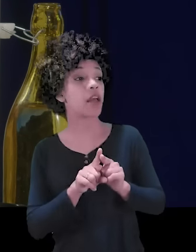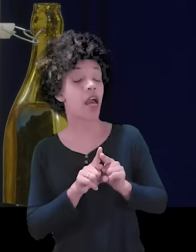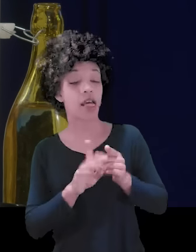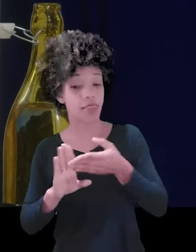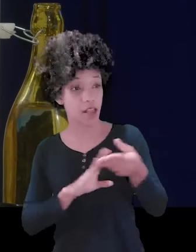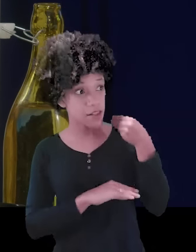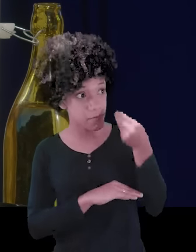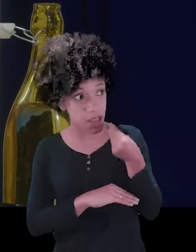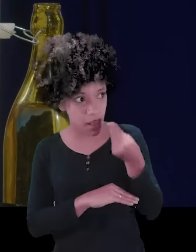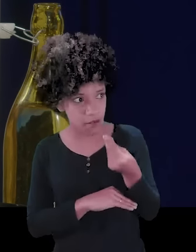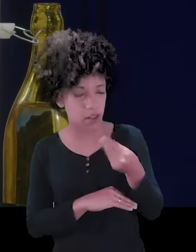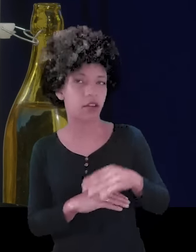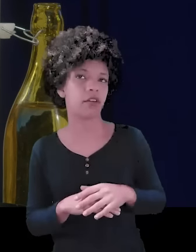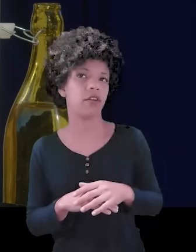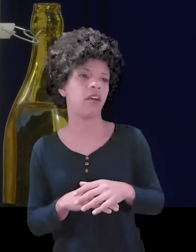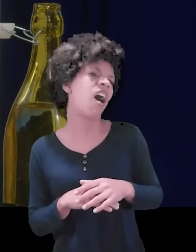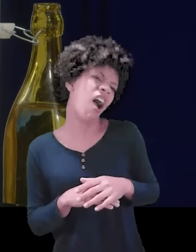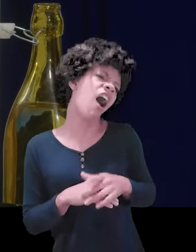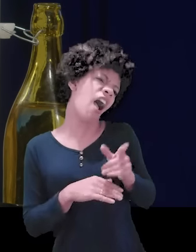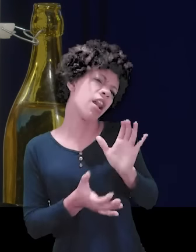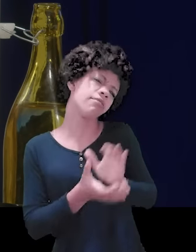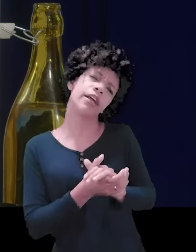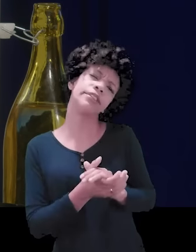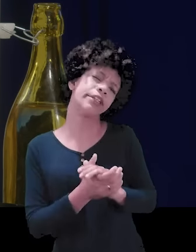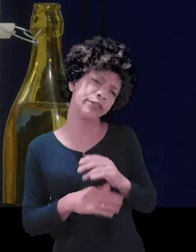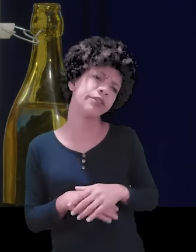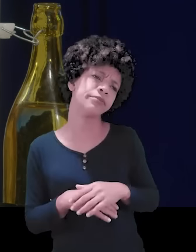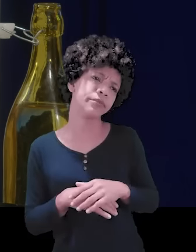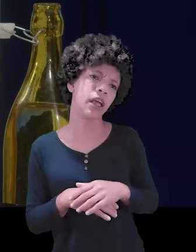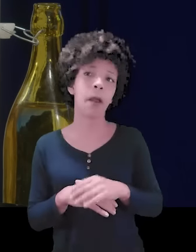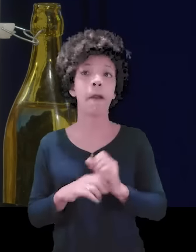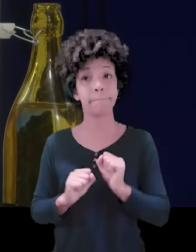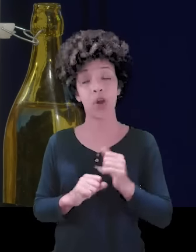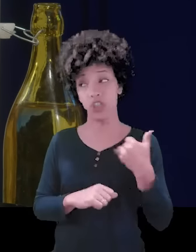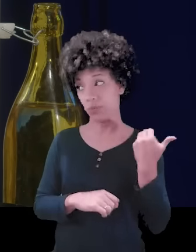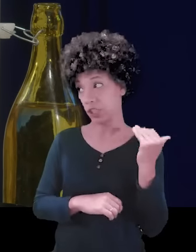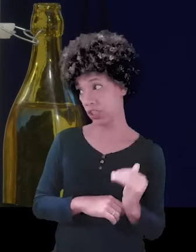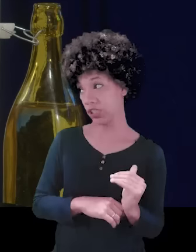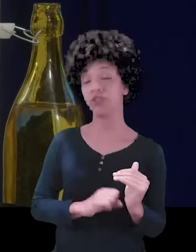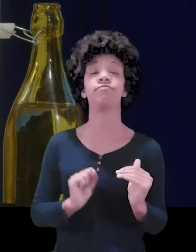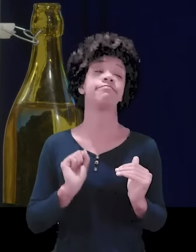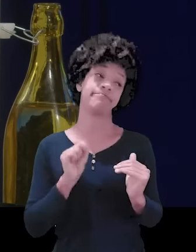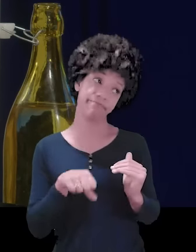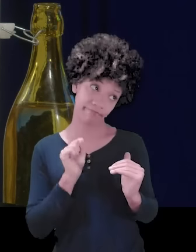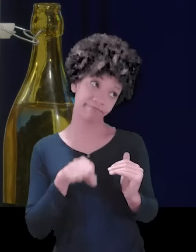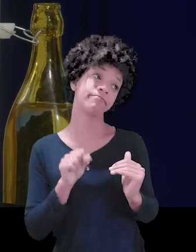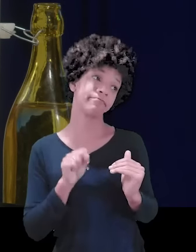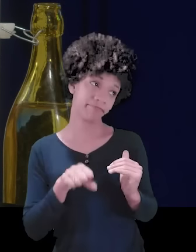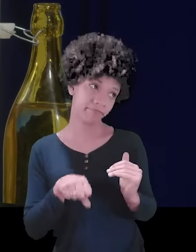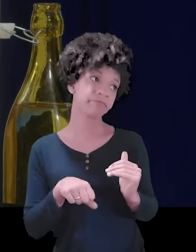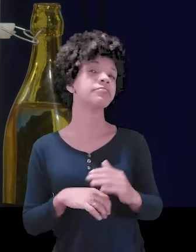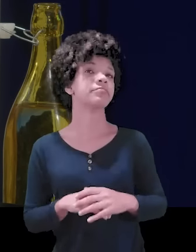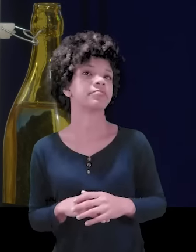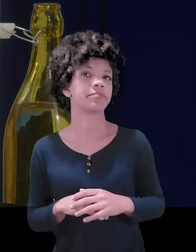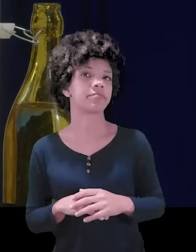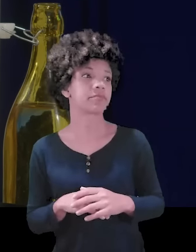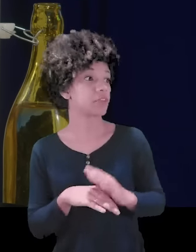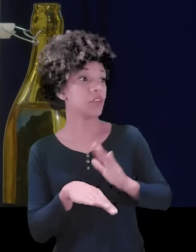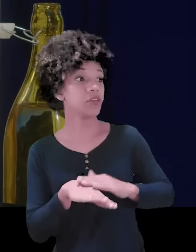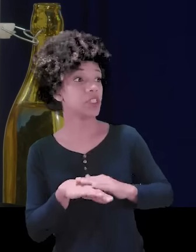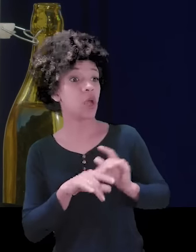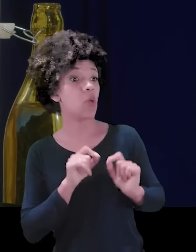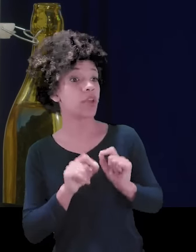seja nessas condições entendeu ah tá casando naquela hora até menor de idade sim e aí